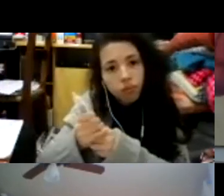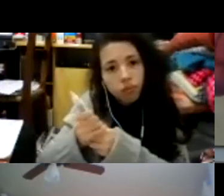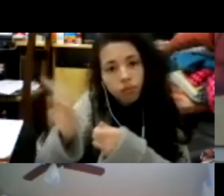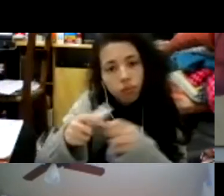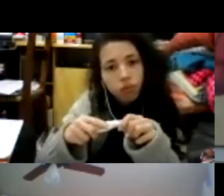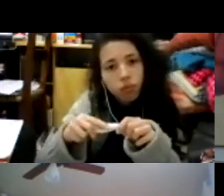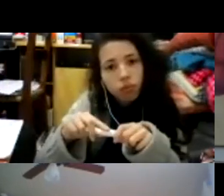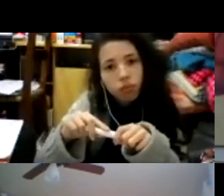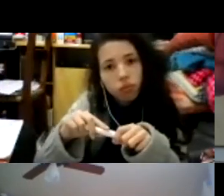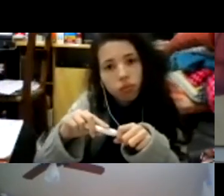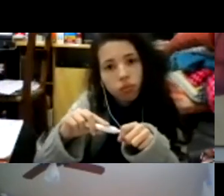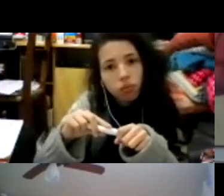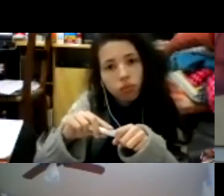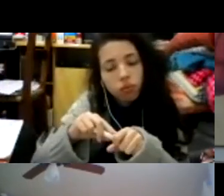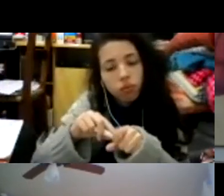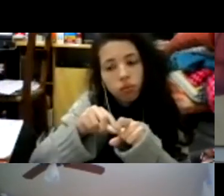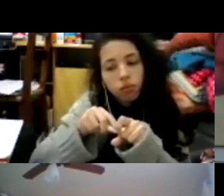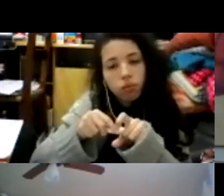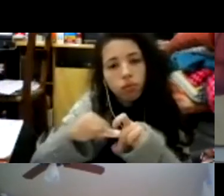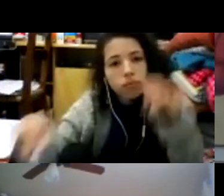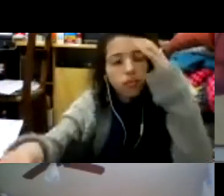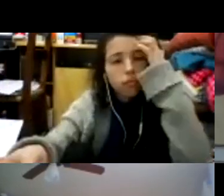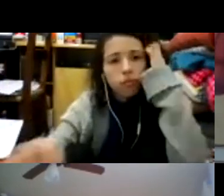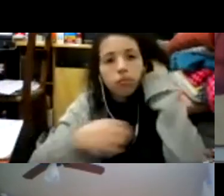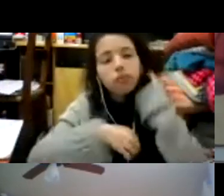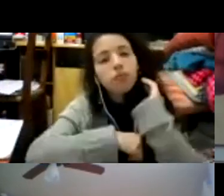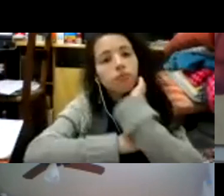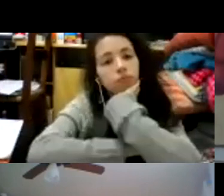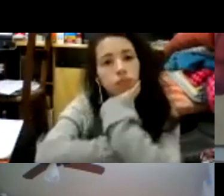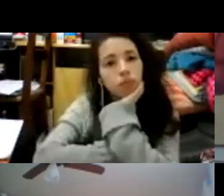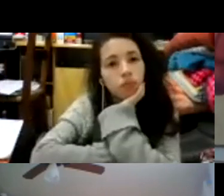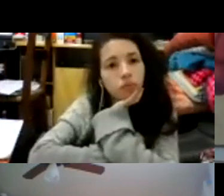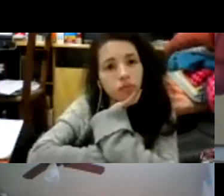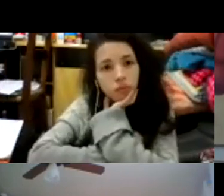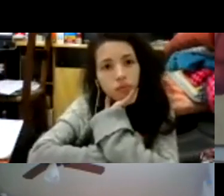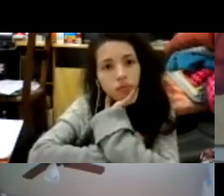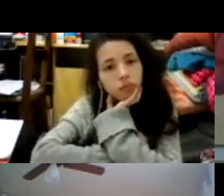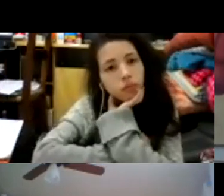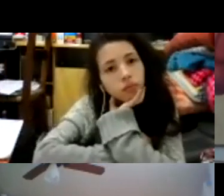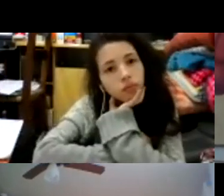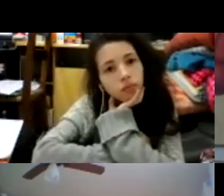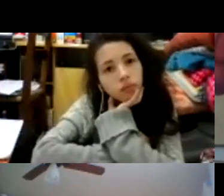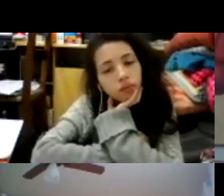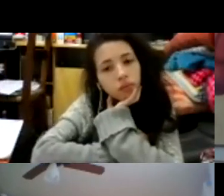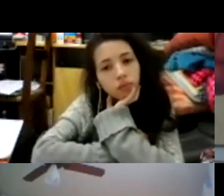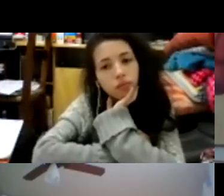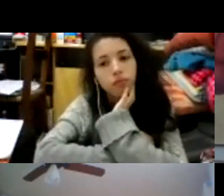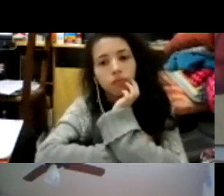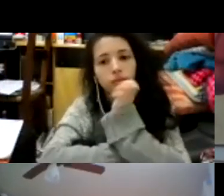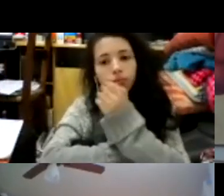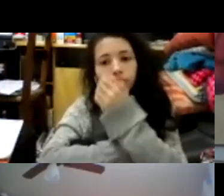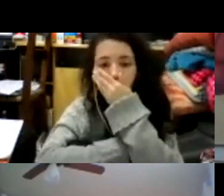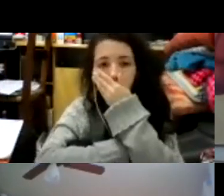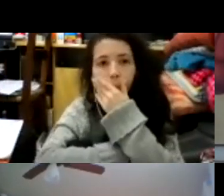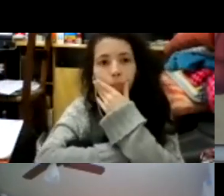a possibilidade do intelectual, da pessoa que não se identifica na existência, que não viva aquela determinada questão, de poder falar